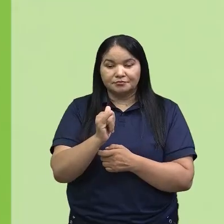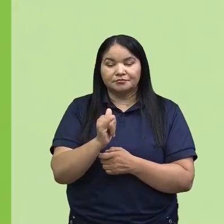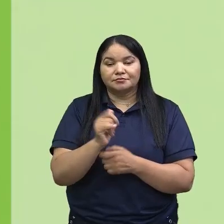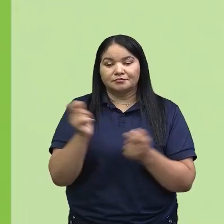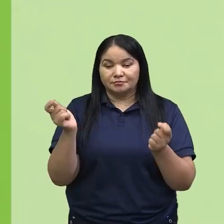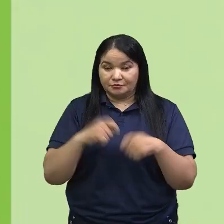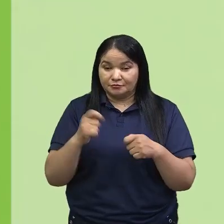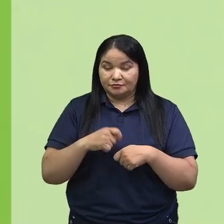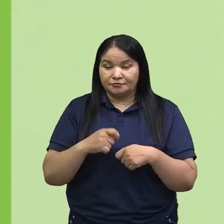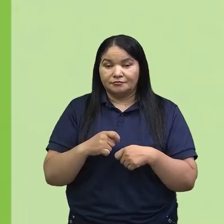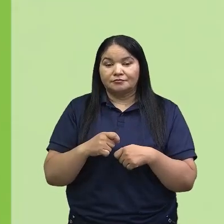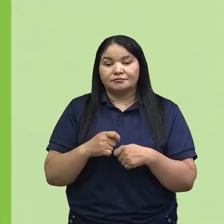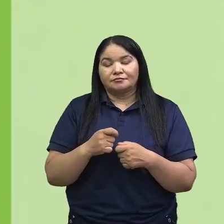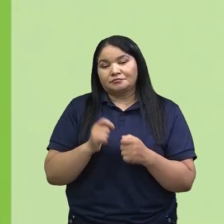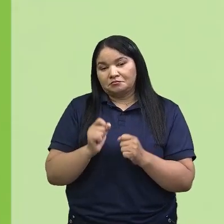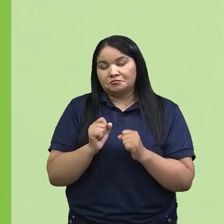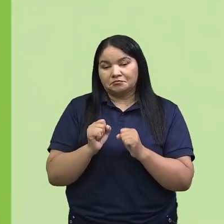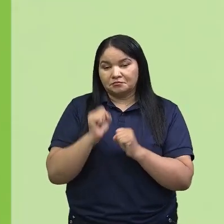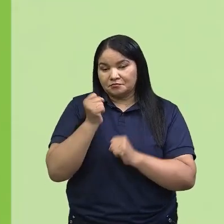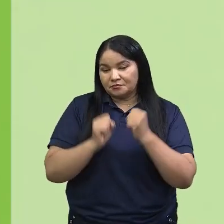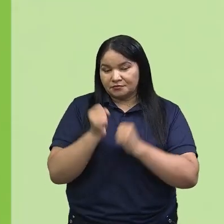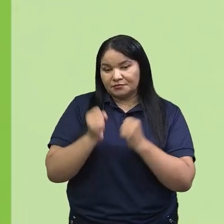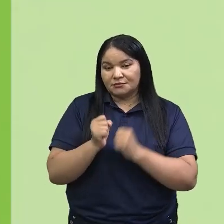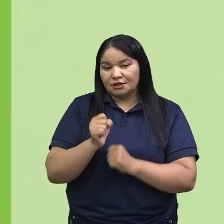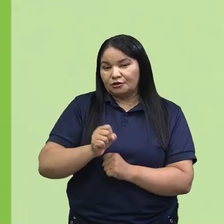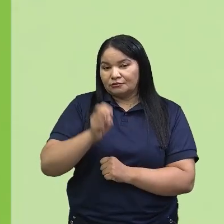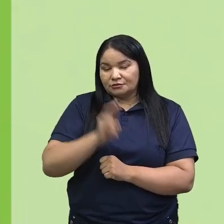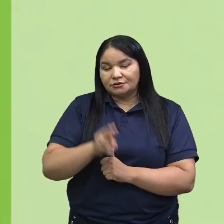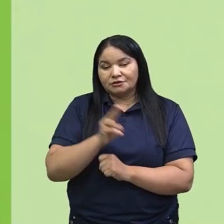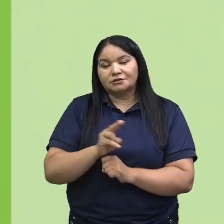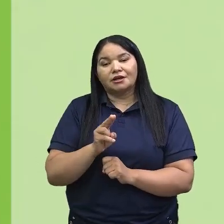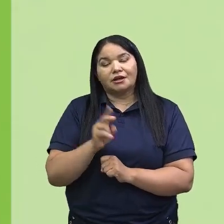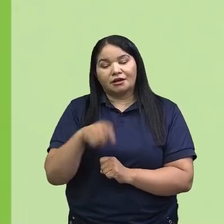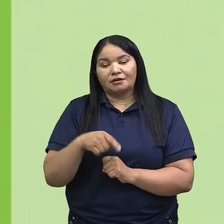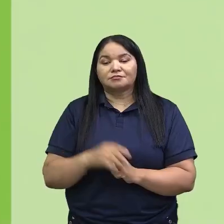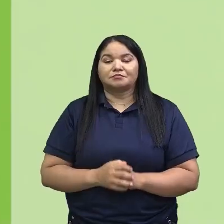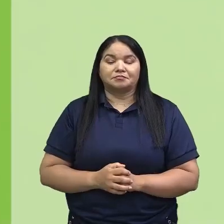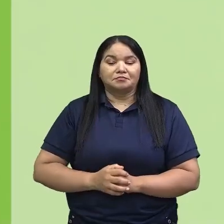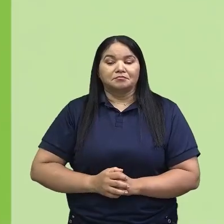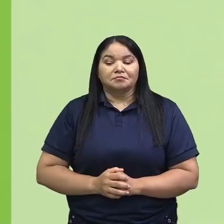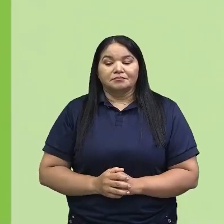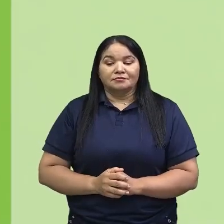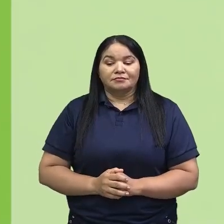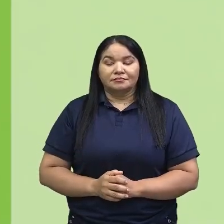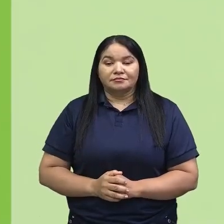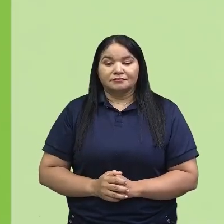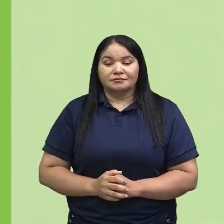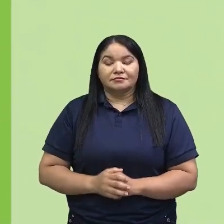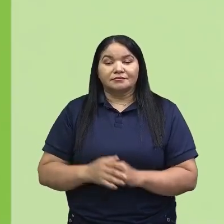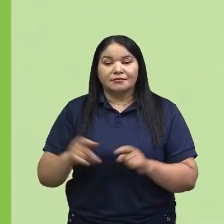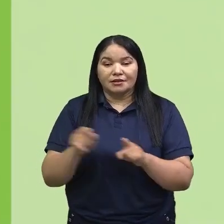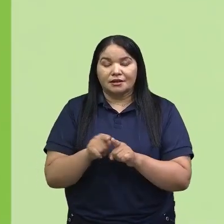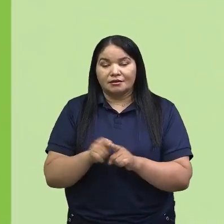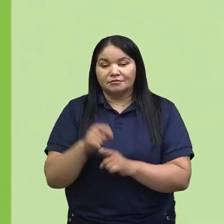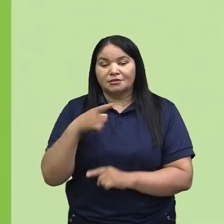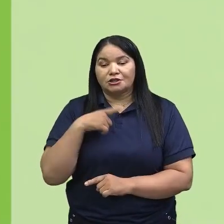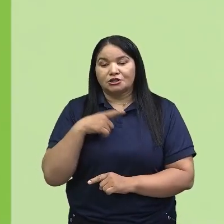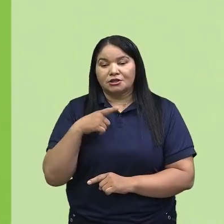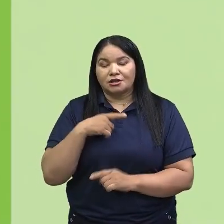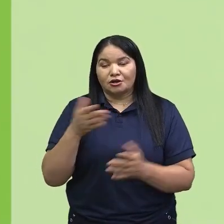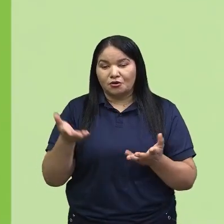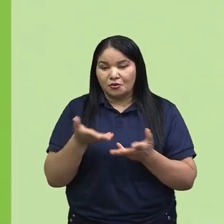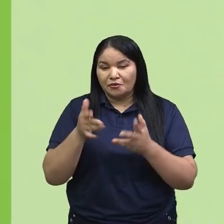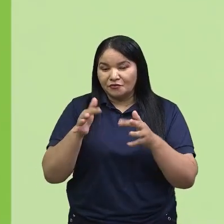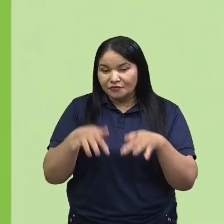né, nas usinas aí que utilizam esse tipo de fonte. Temos aí para você, para